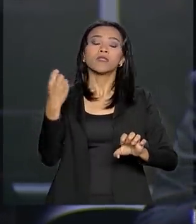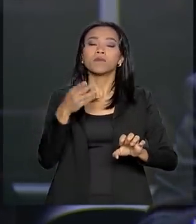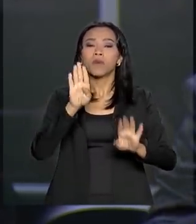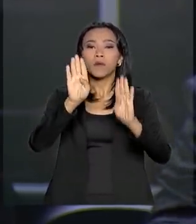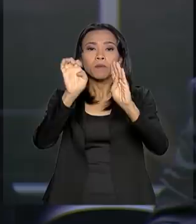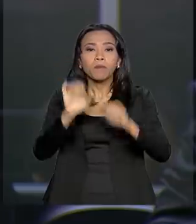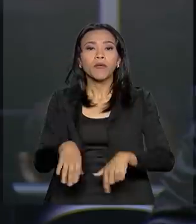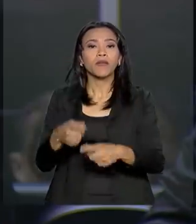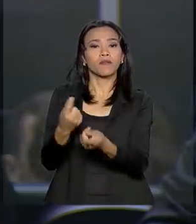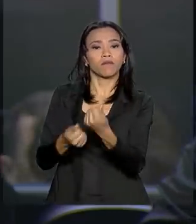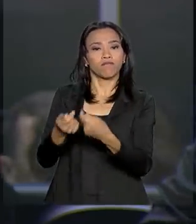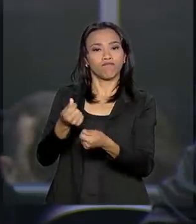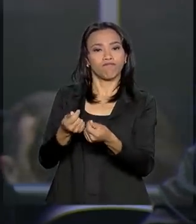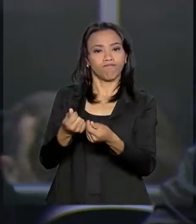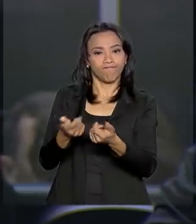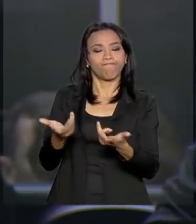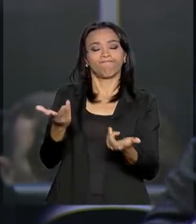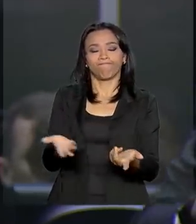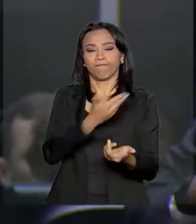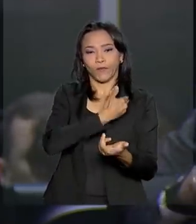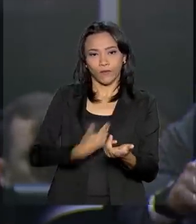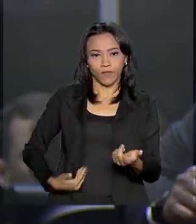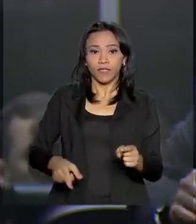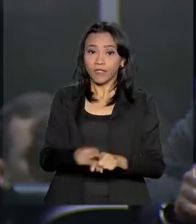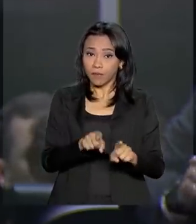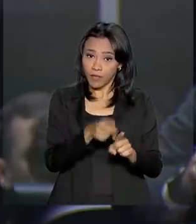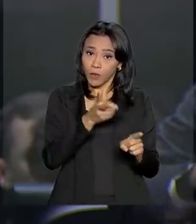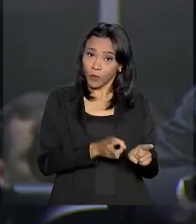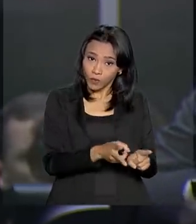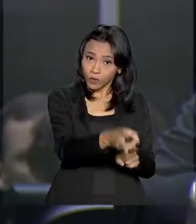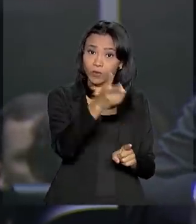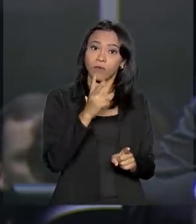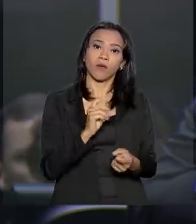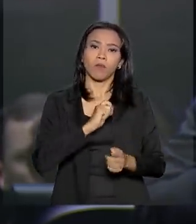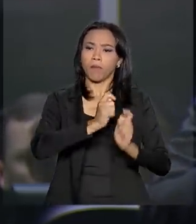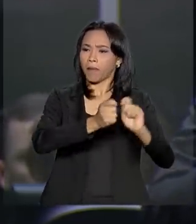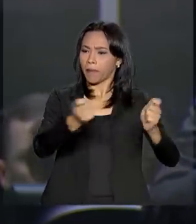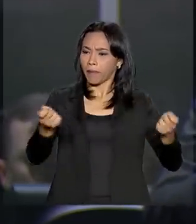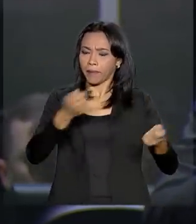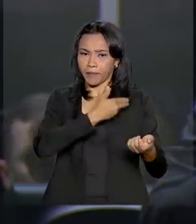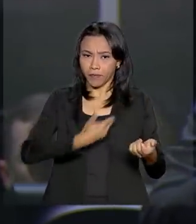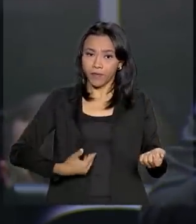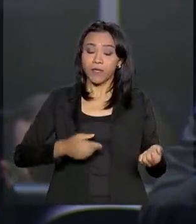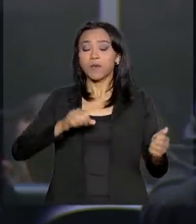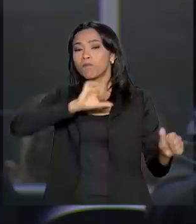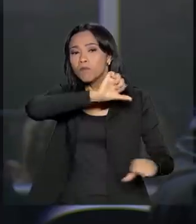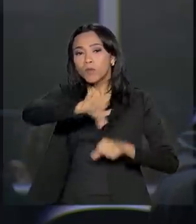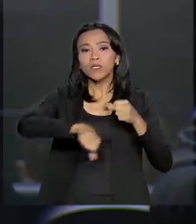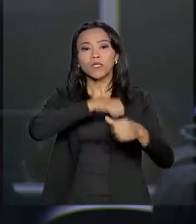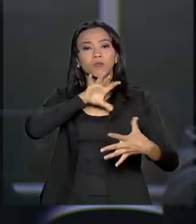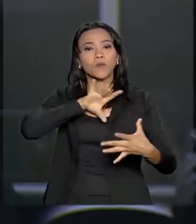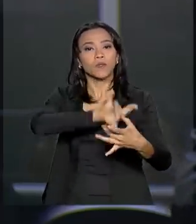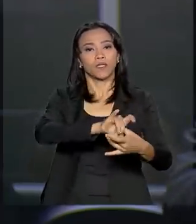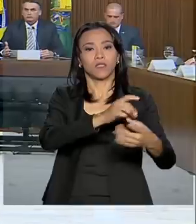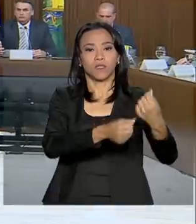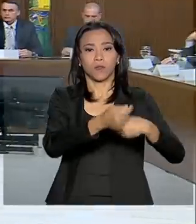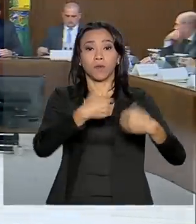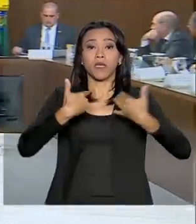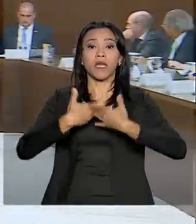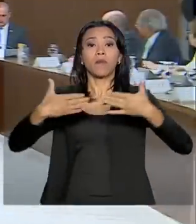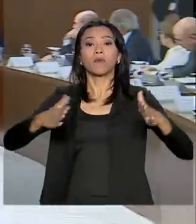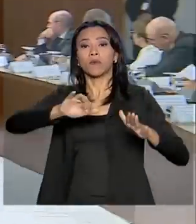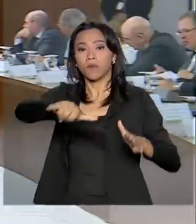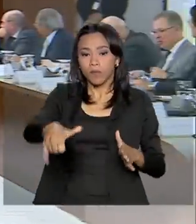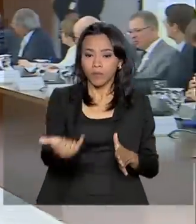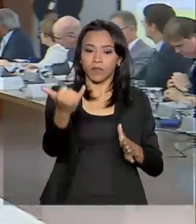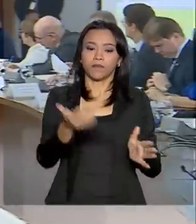e sustentabilidade das contas públicas, transformando o cenário econômico e abrindo novas oportunidades. A reforma